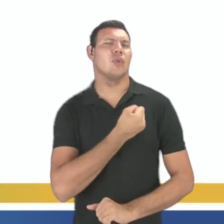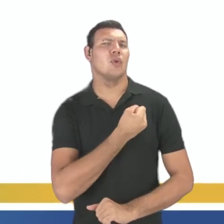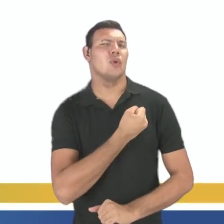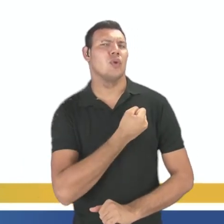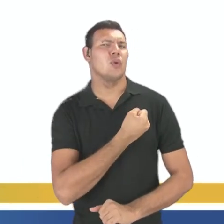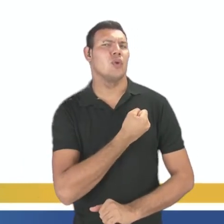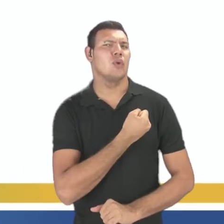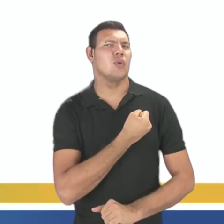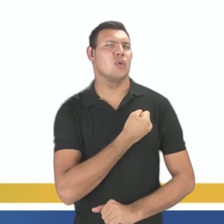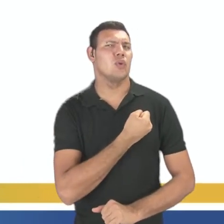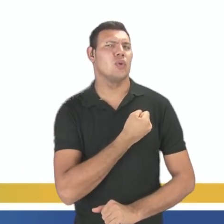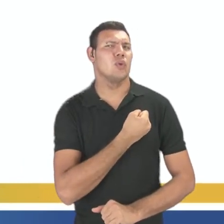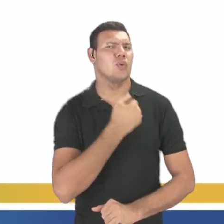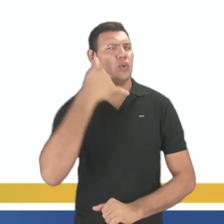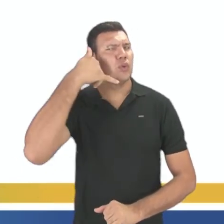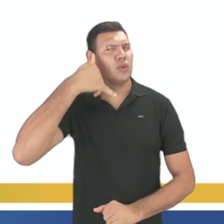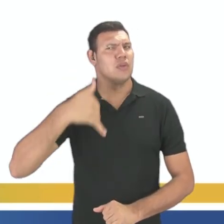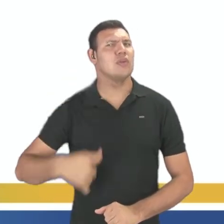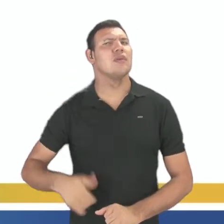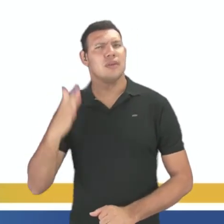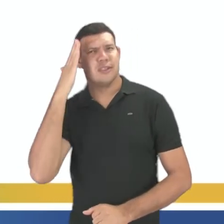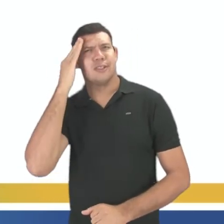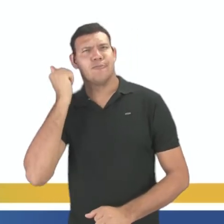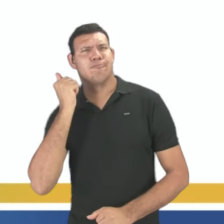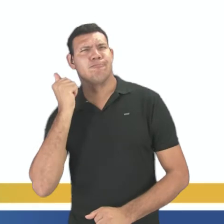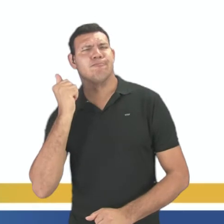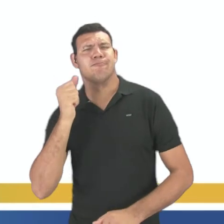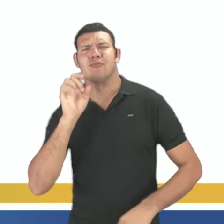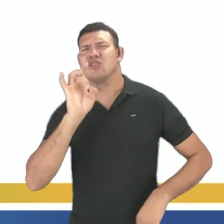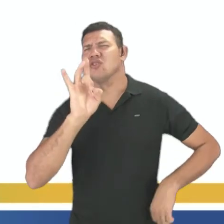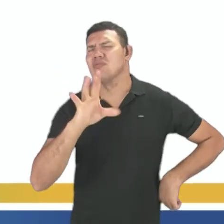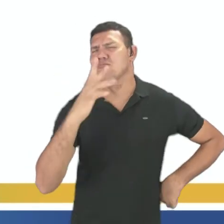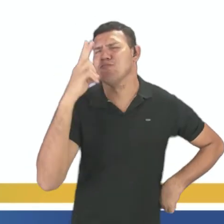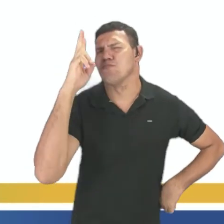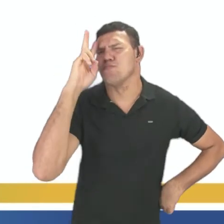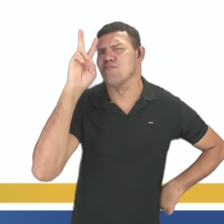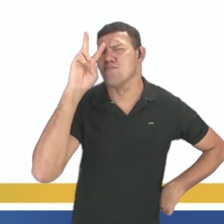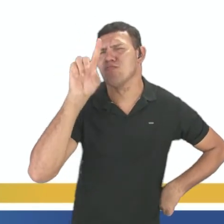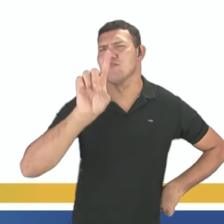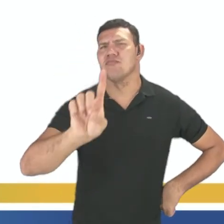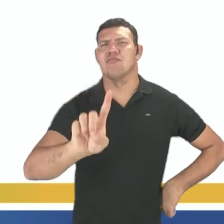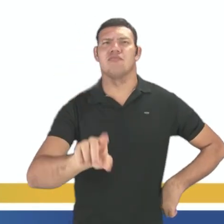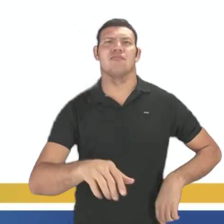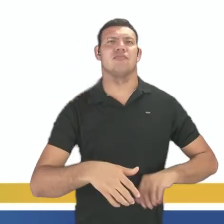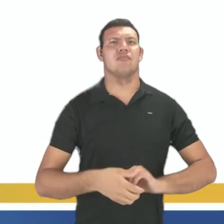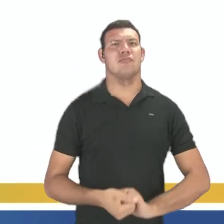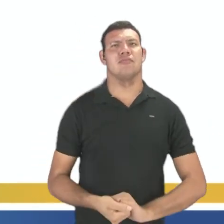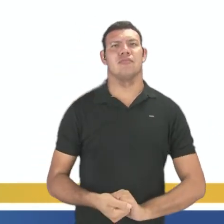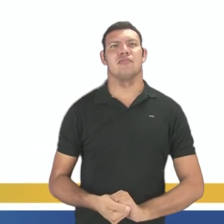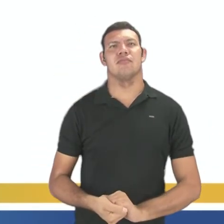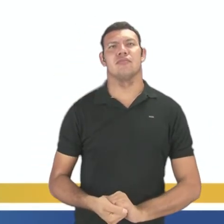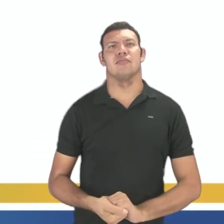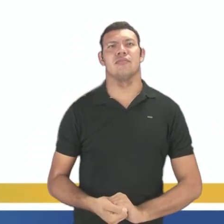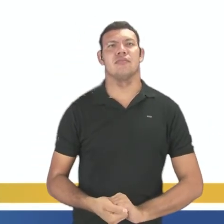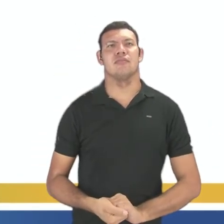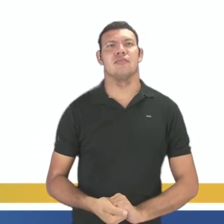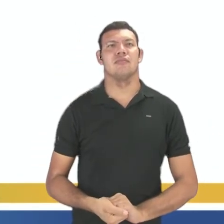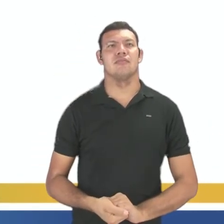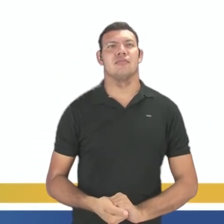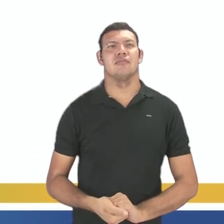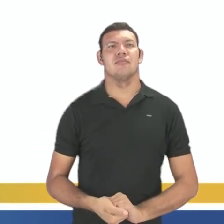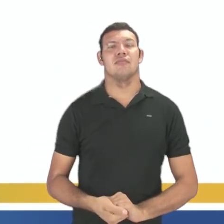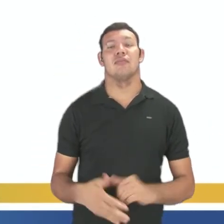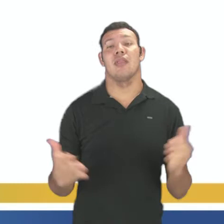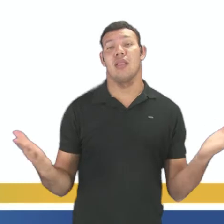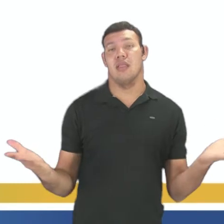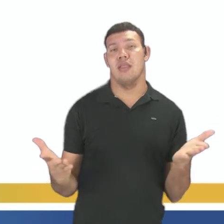o número do meu telefone, mas eu não lembro deles, ok? Theirs, theirs. Agora que vocês já